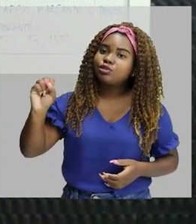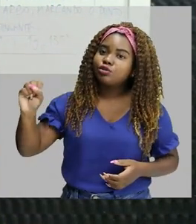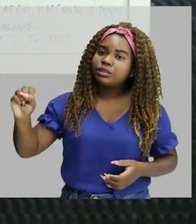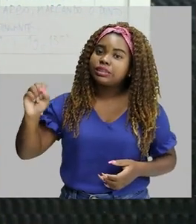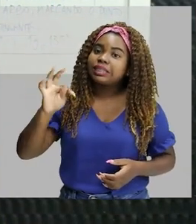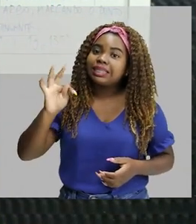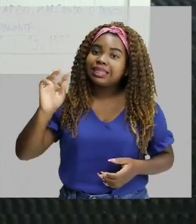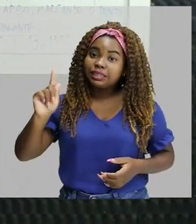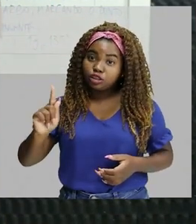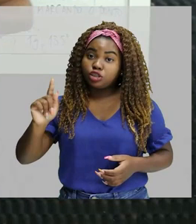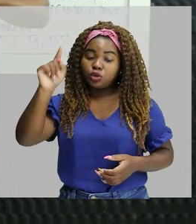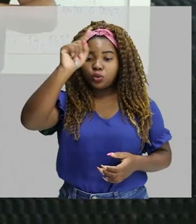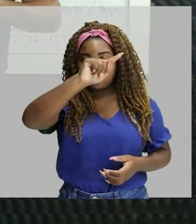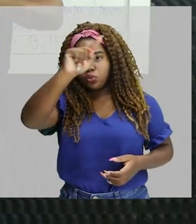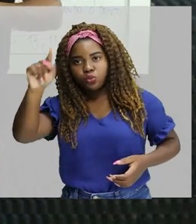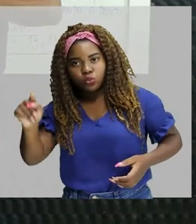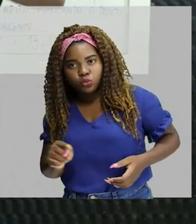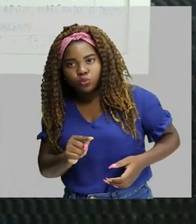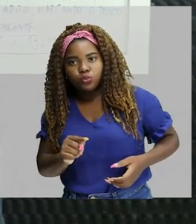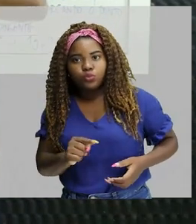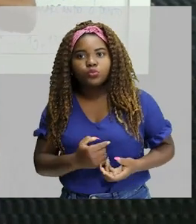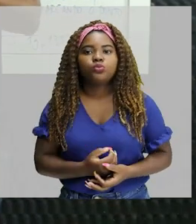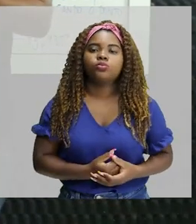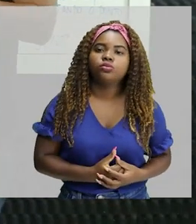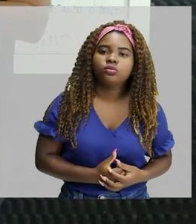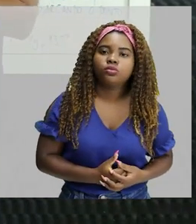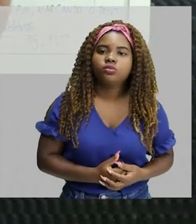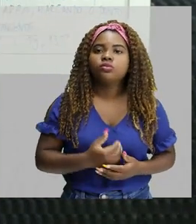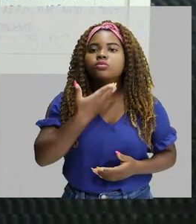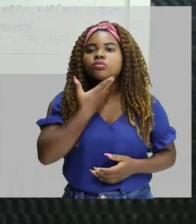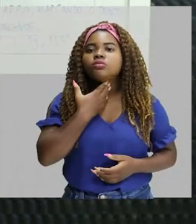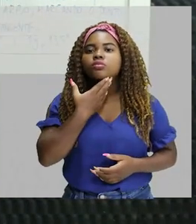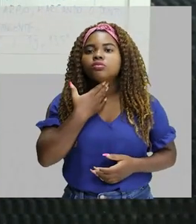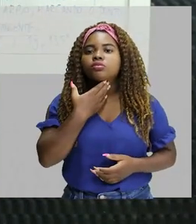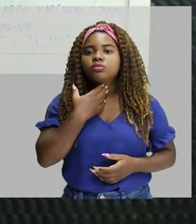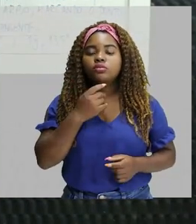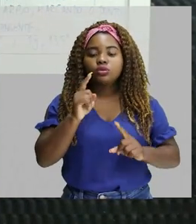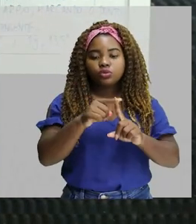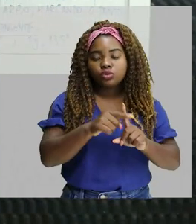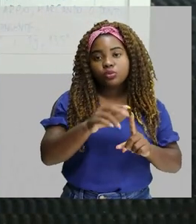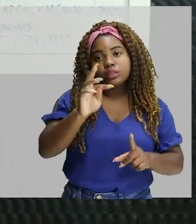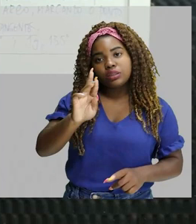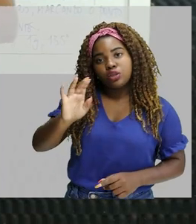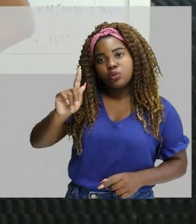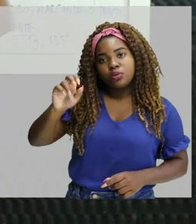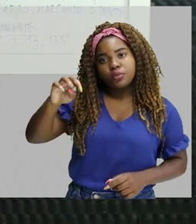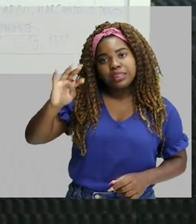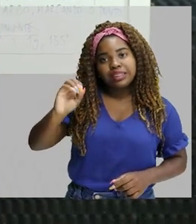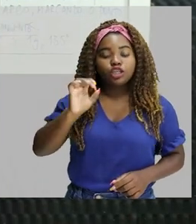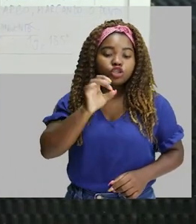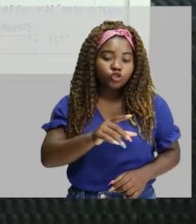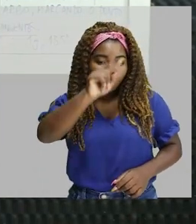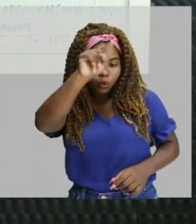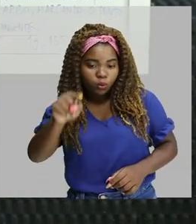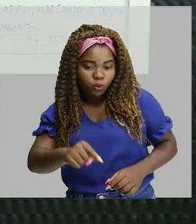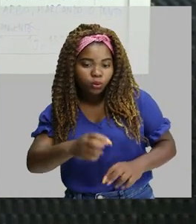arco tá inseria a ideia dos dos elementos da trigonometria só no arco tá então o que que a